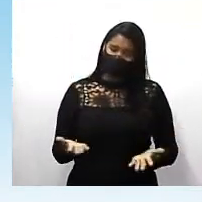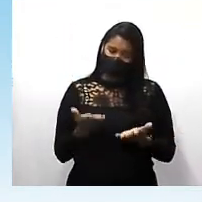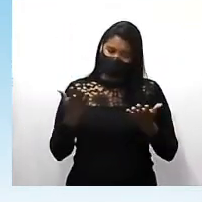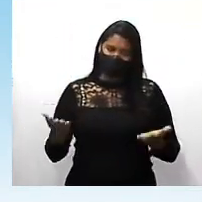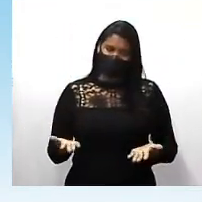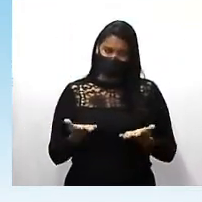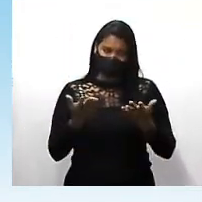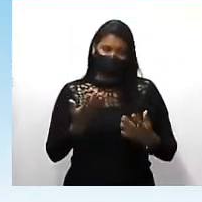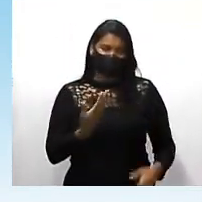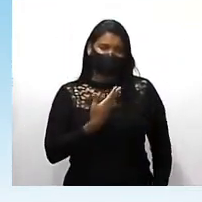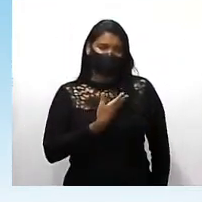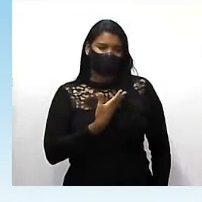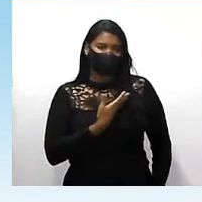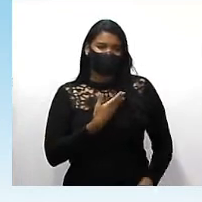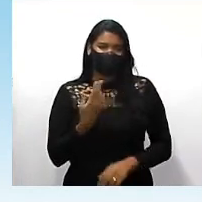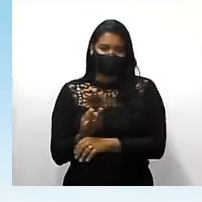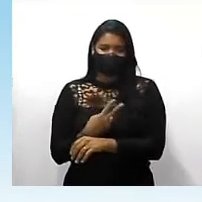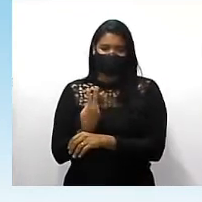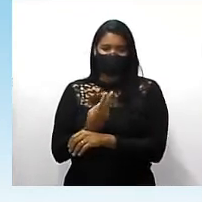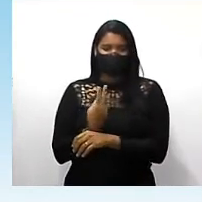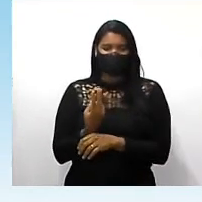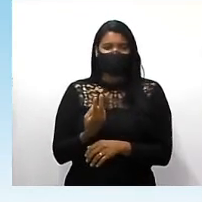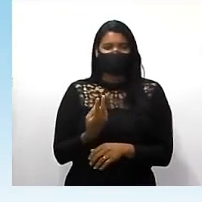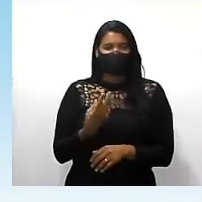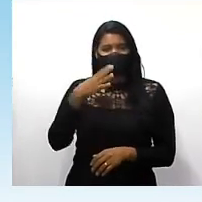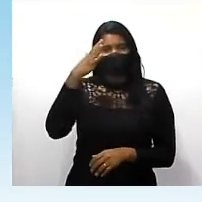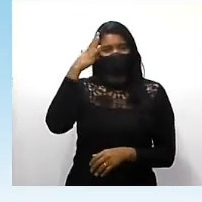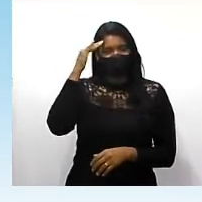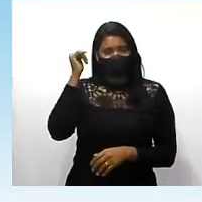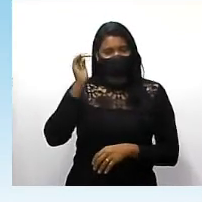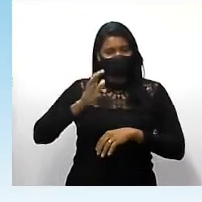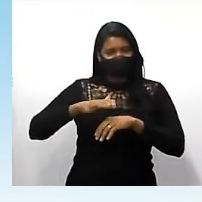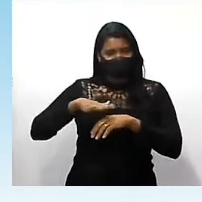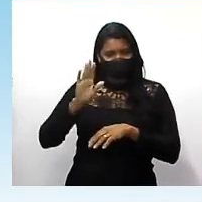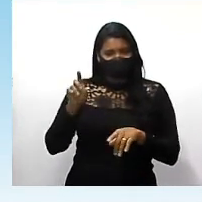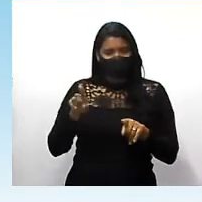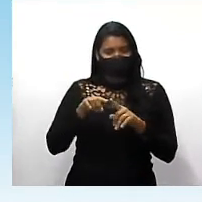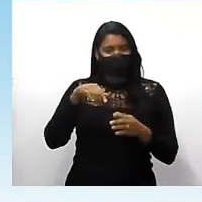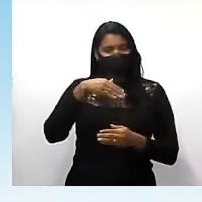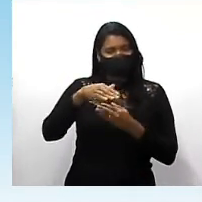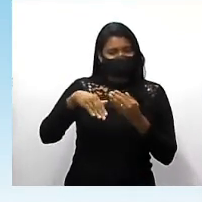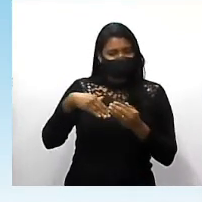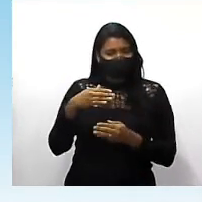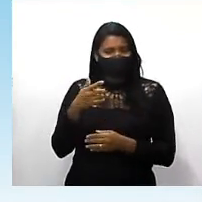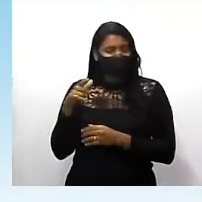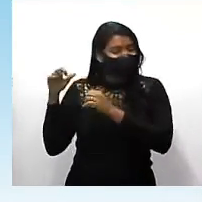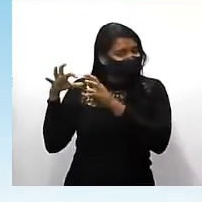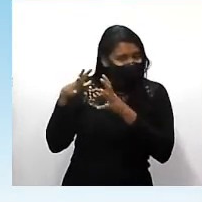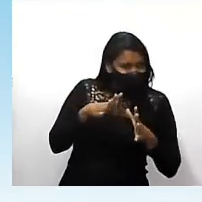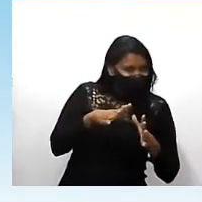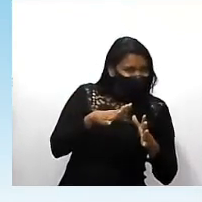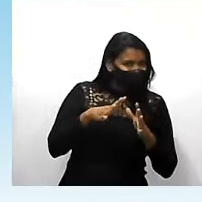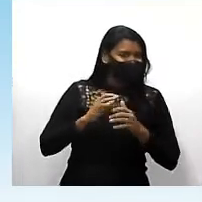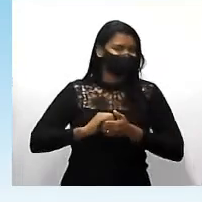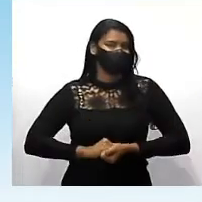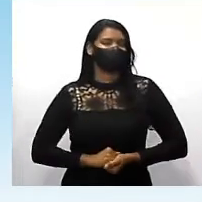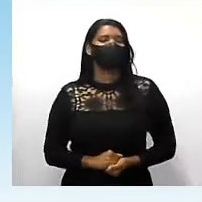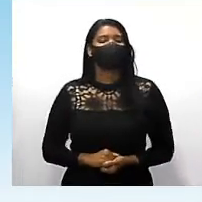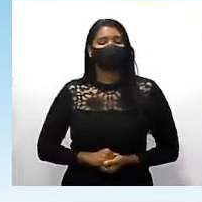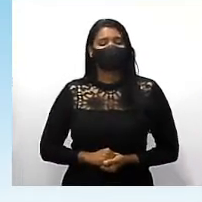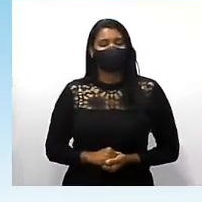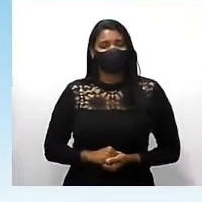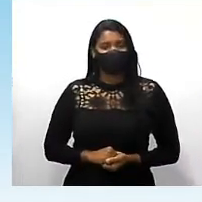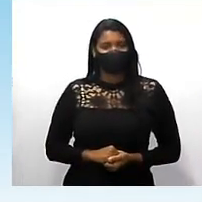o seu amigo a buscar o conhecimento. Fechado? Estamos juntos, misturados, porém não o quê?